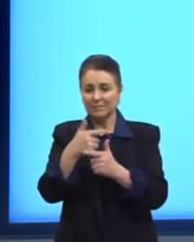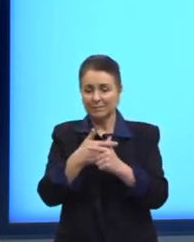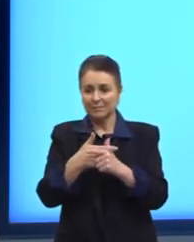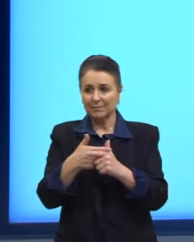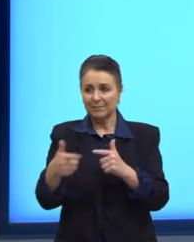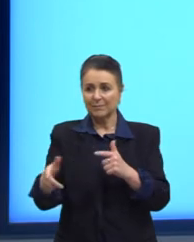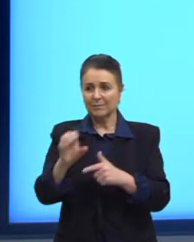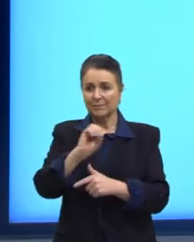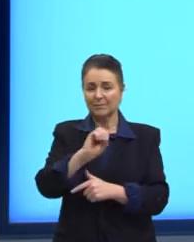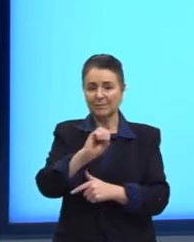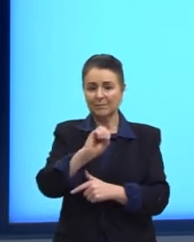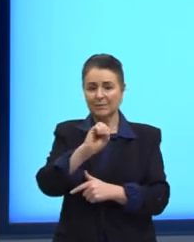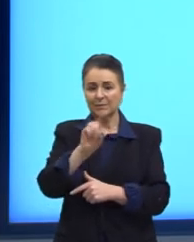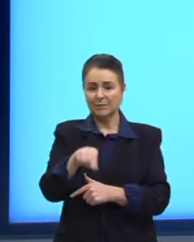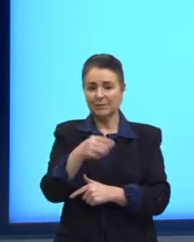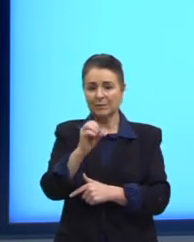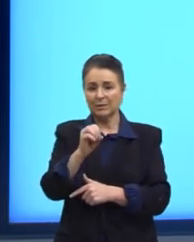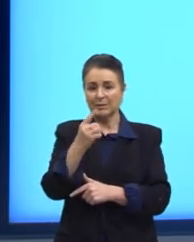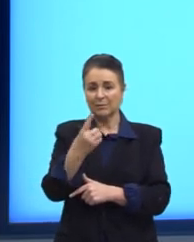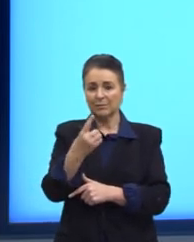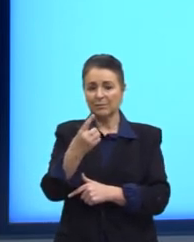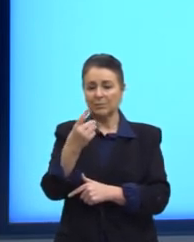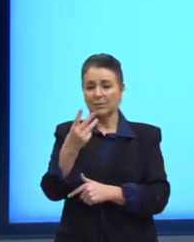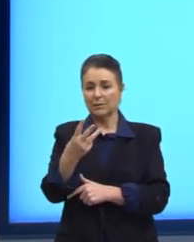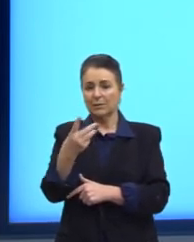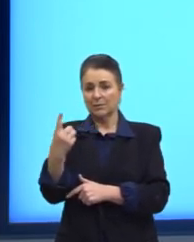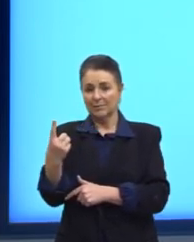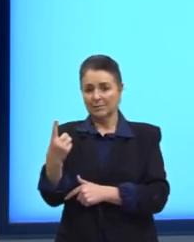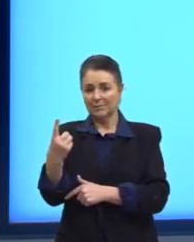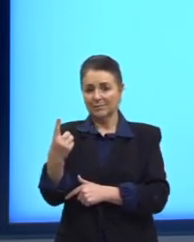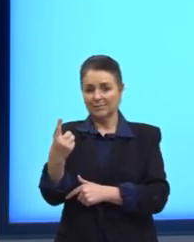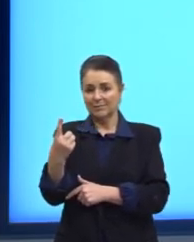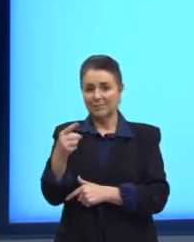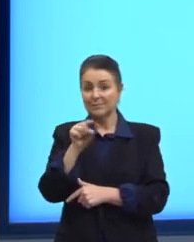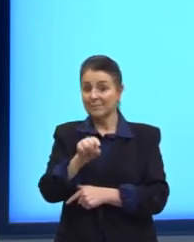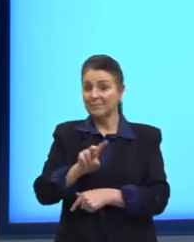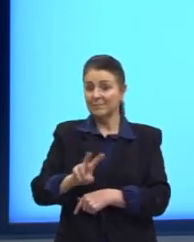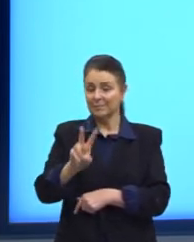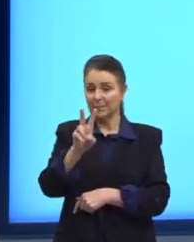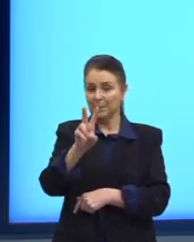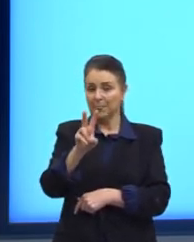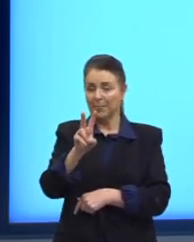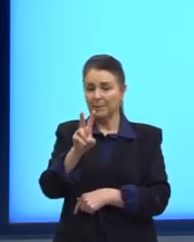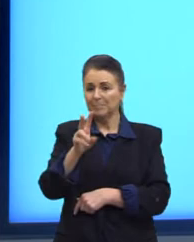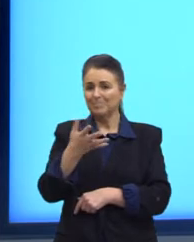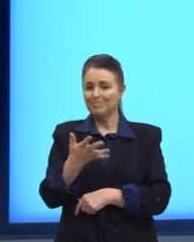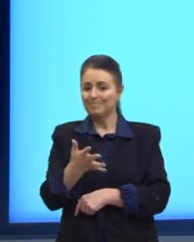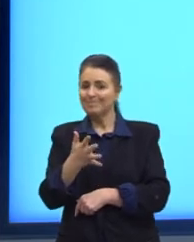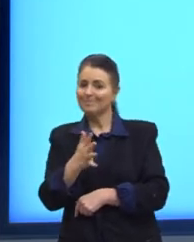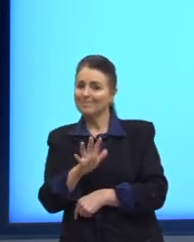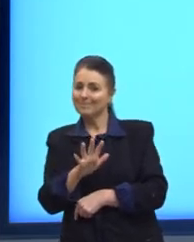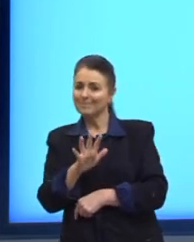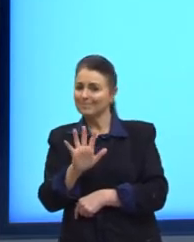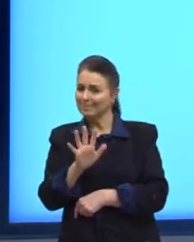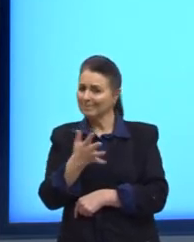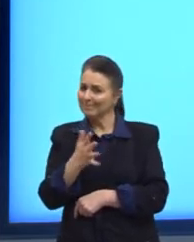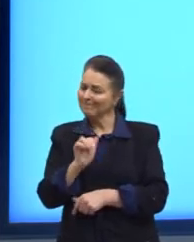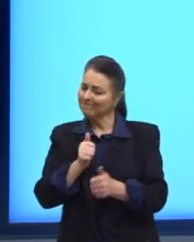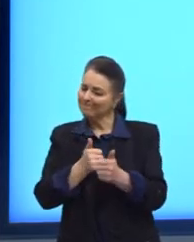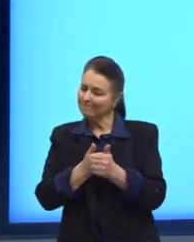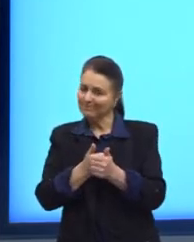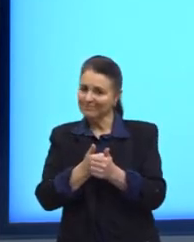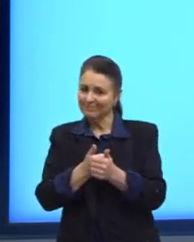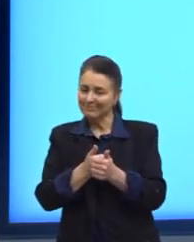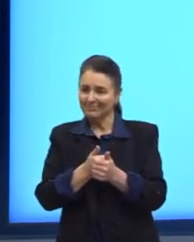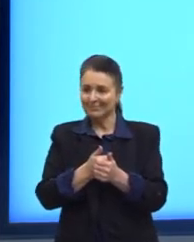/ 0,0131 esse valor gente dá um valor aproximado tá